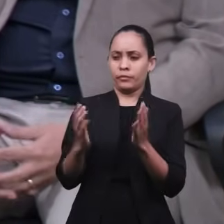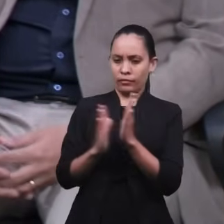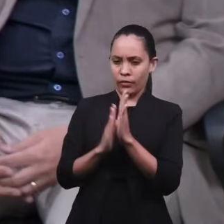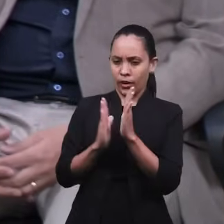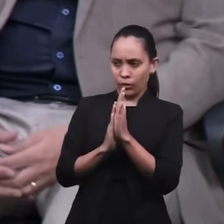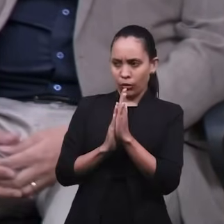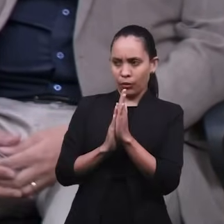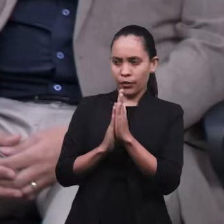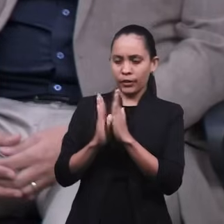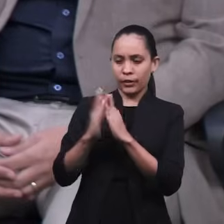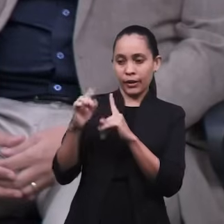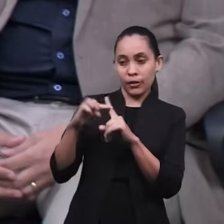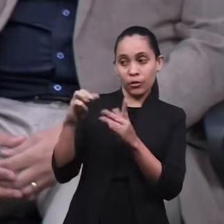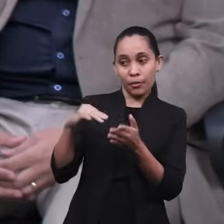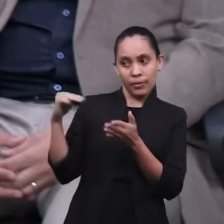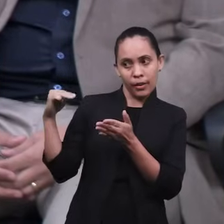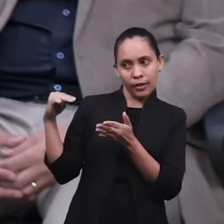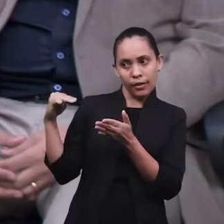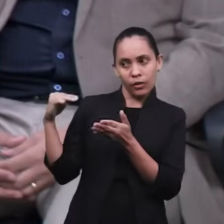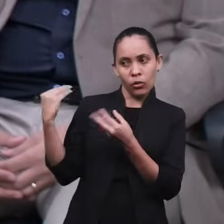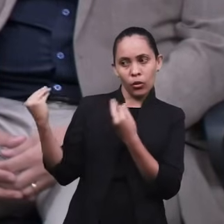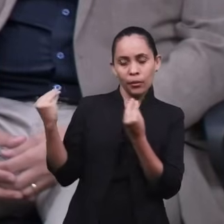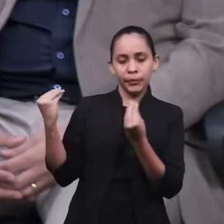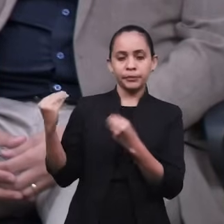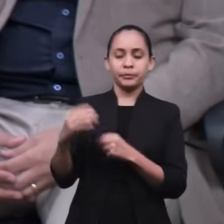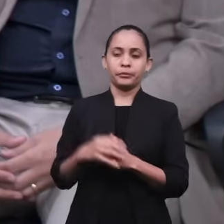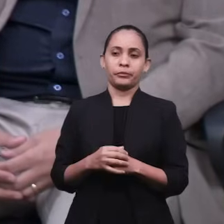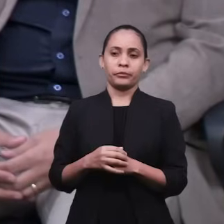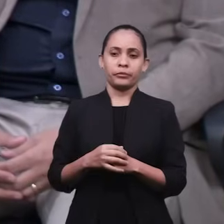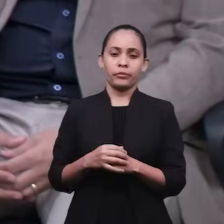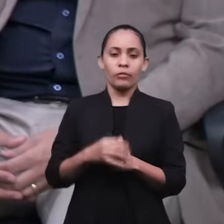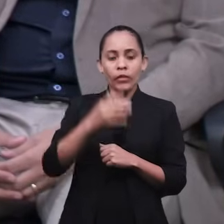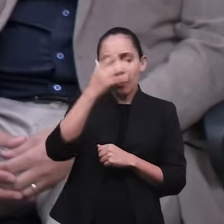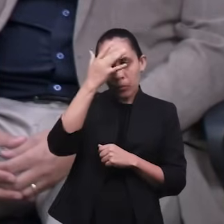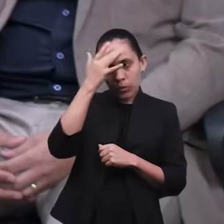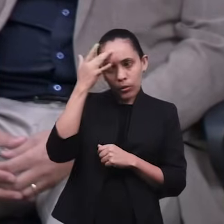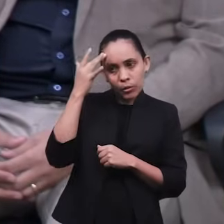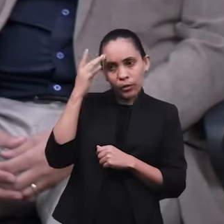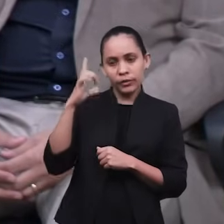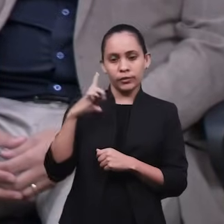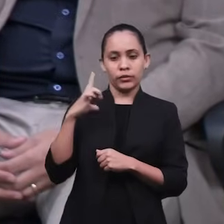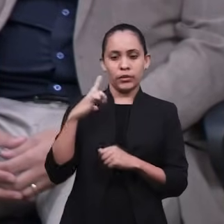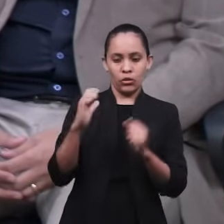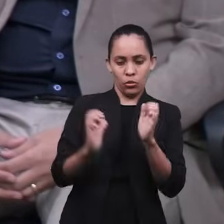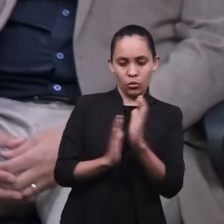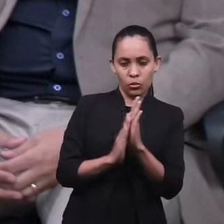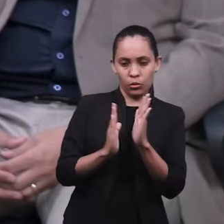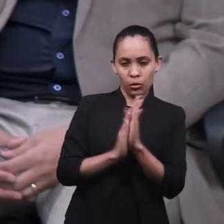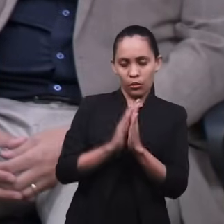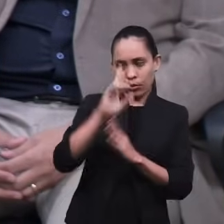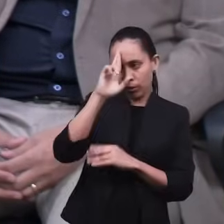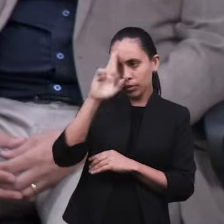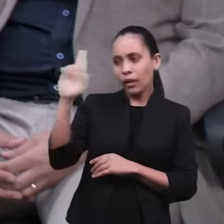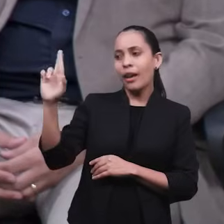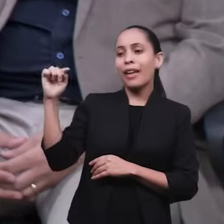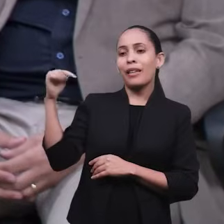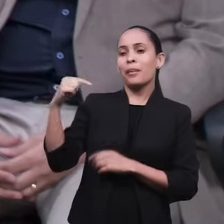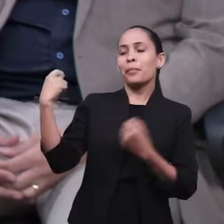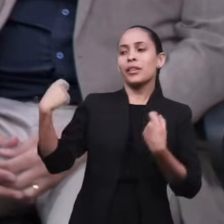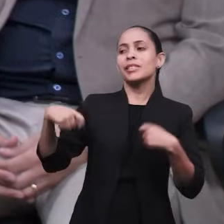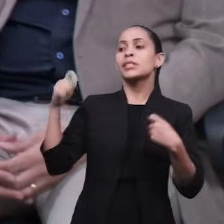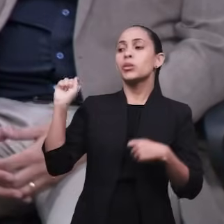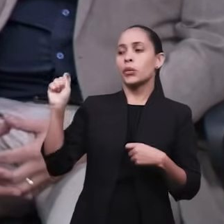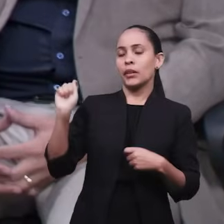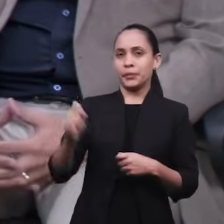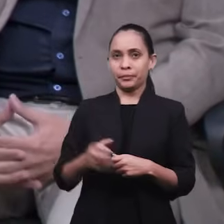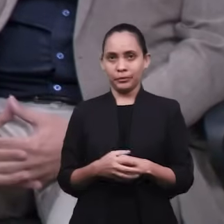pelo departamento de louvor da Igreja Cristã Maranata, quando um irmão ele recebe um louvor do Senhor, o que ele precisa